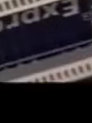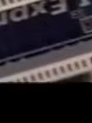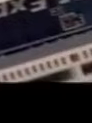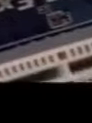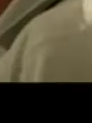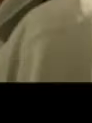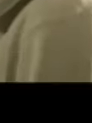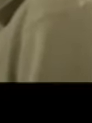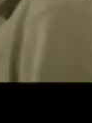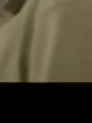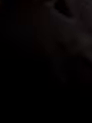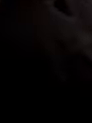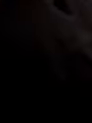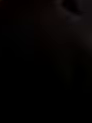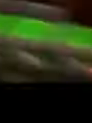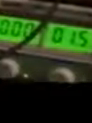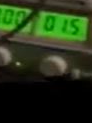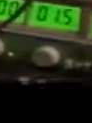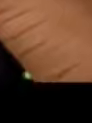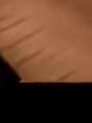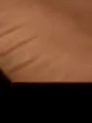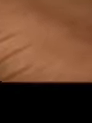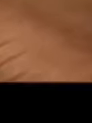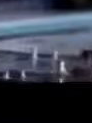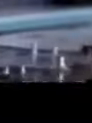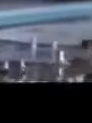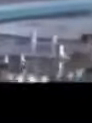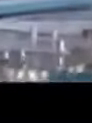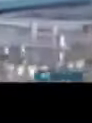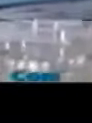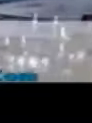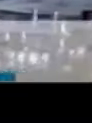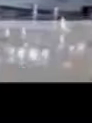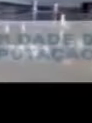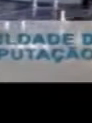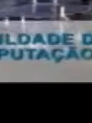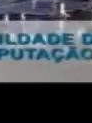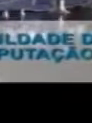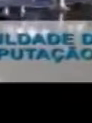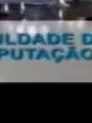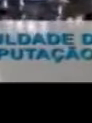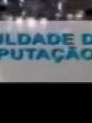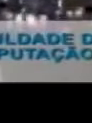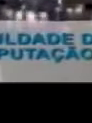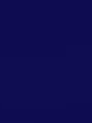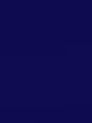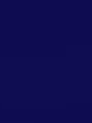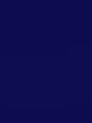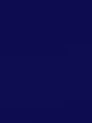Atual, dinâmico e competente, venha você também construir o futuro da computação.